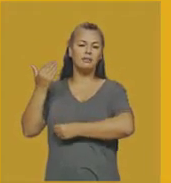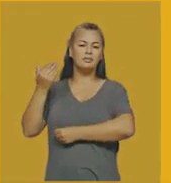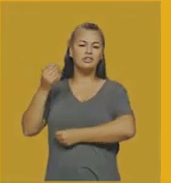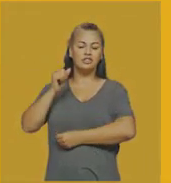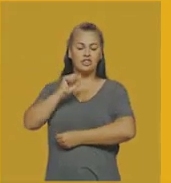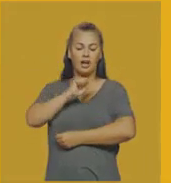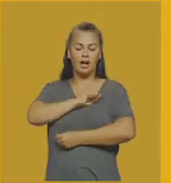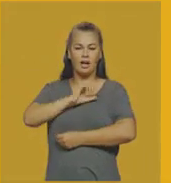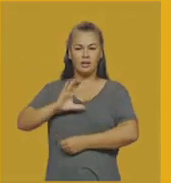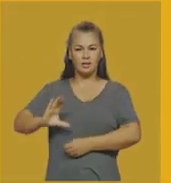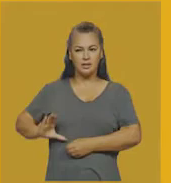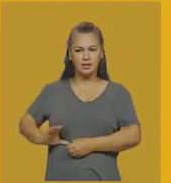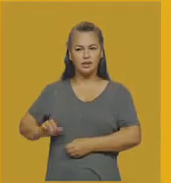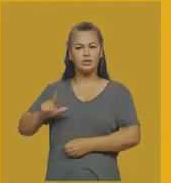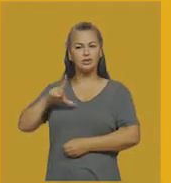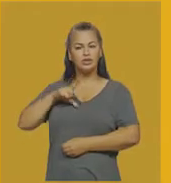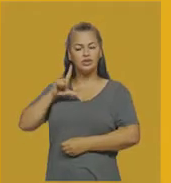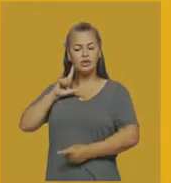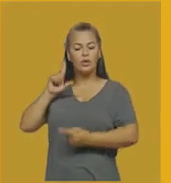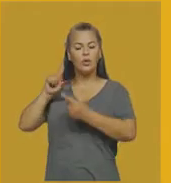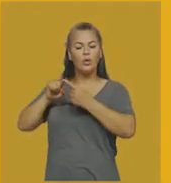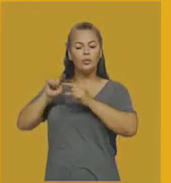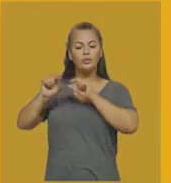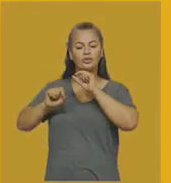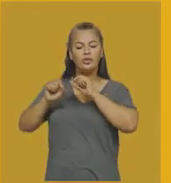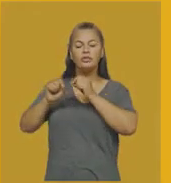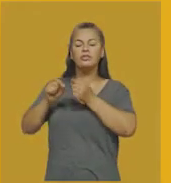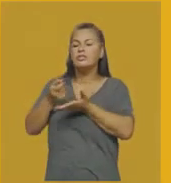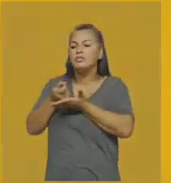também com finalidade terapêutica.